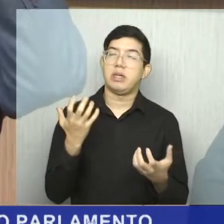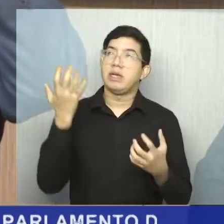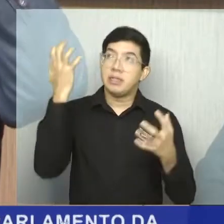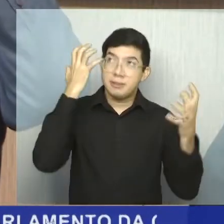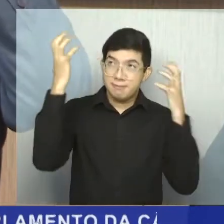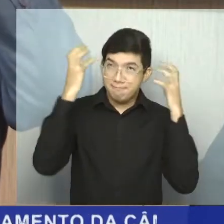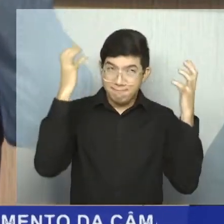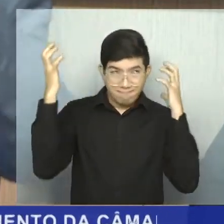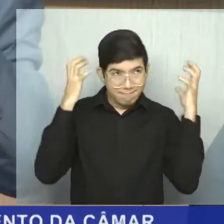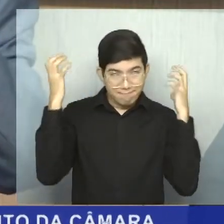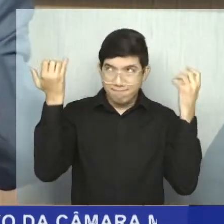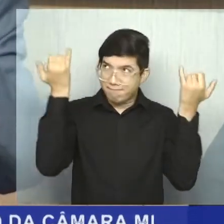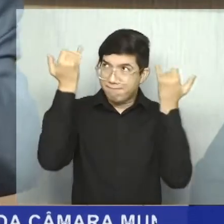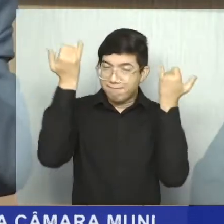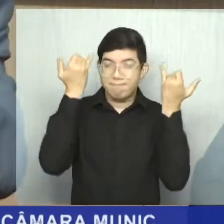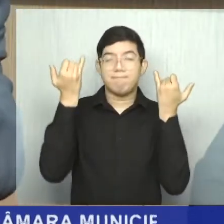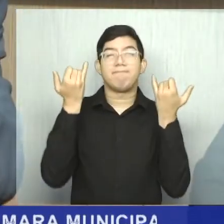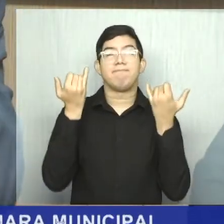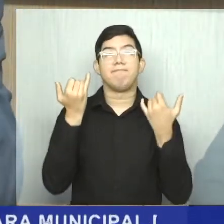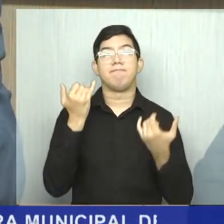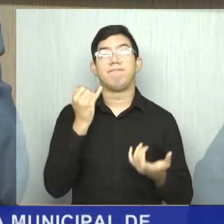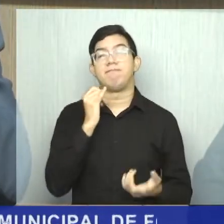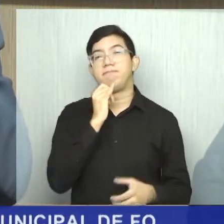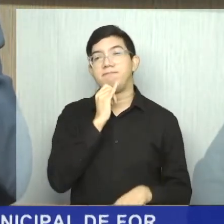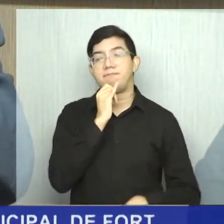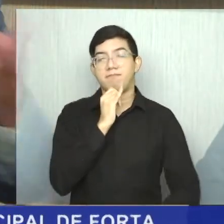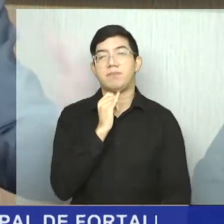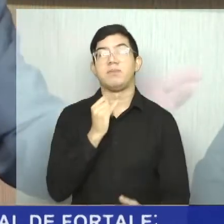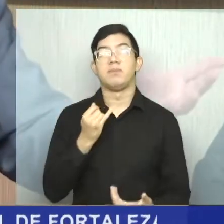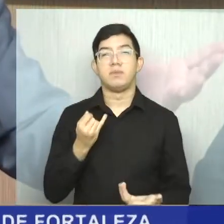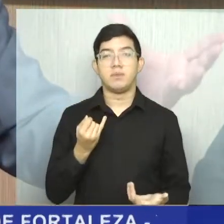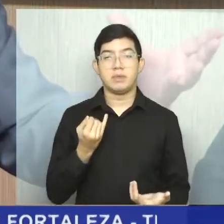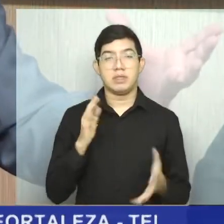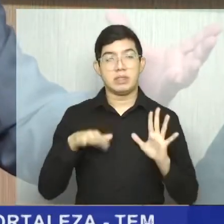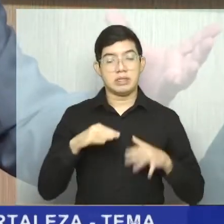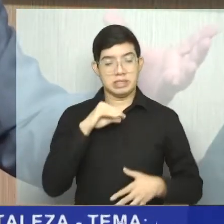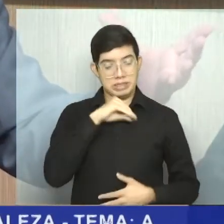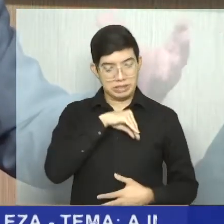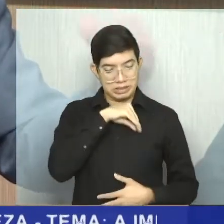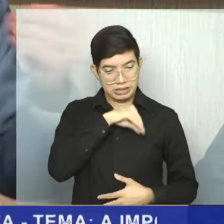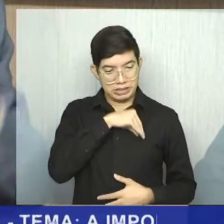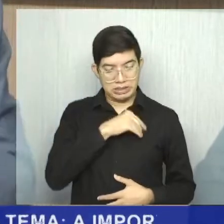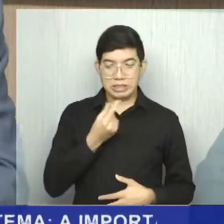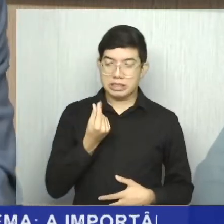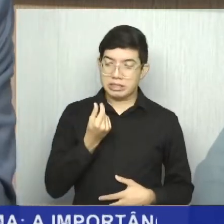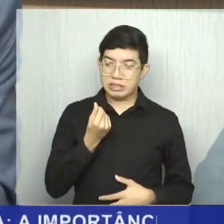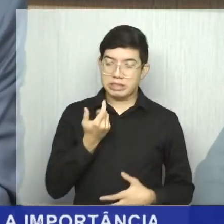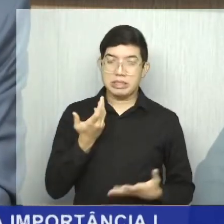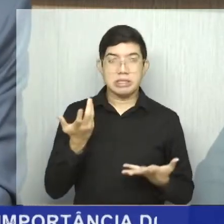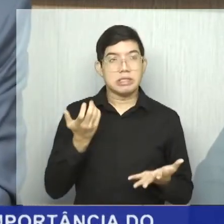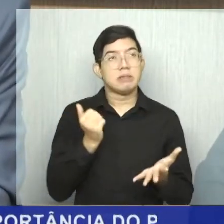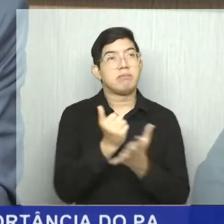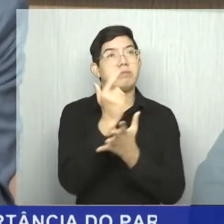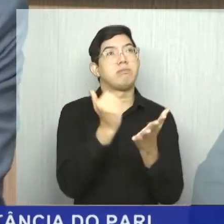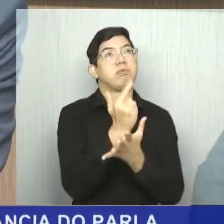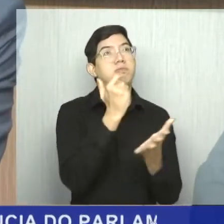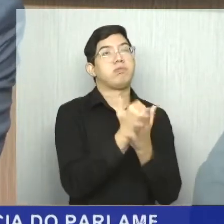é de buraco, a gente dá conta de praticar com a renda que não temos. Essa é